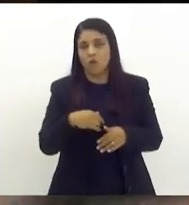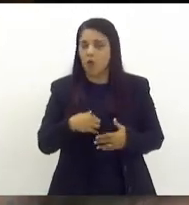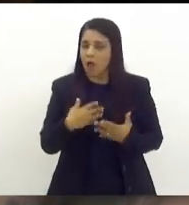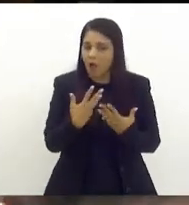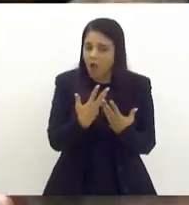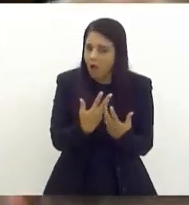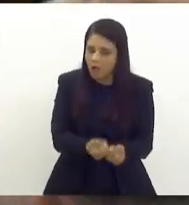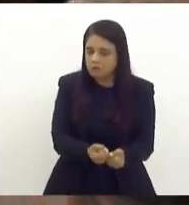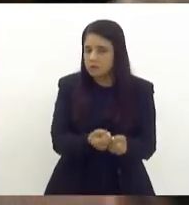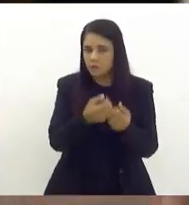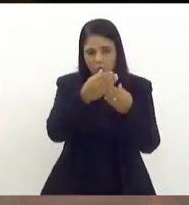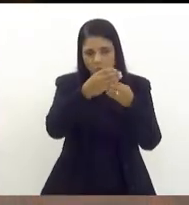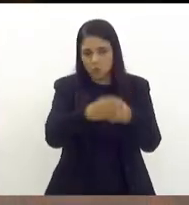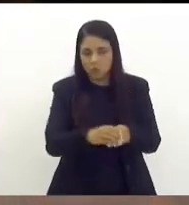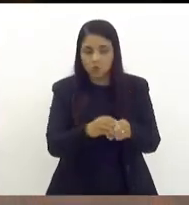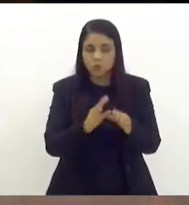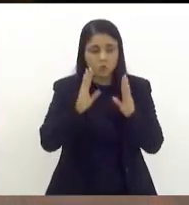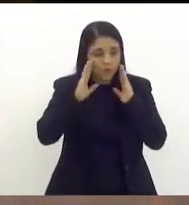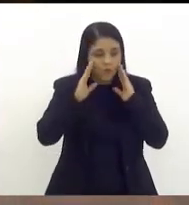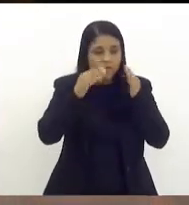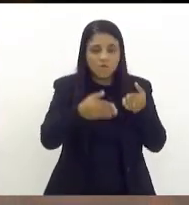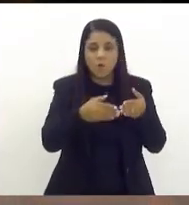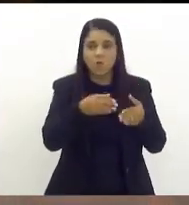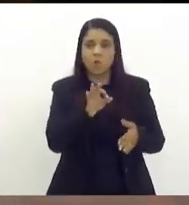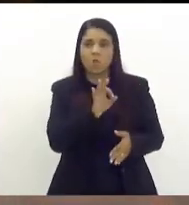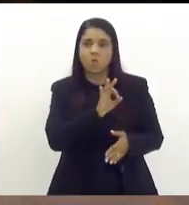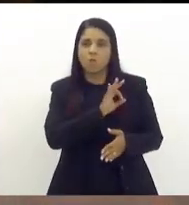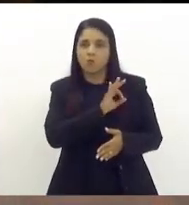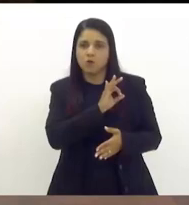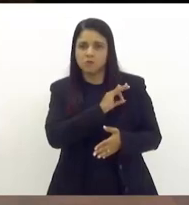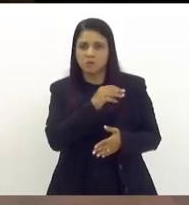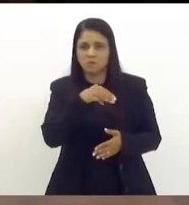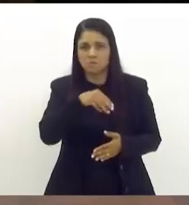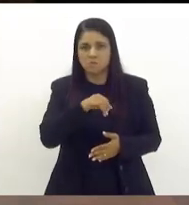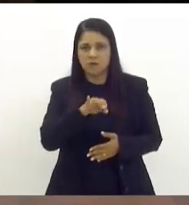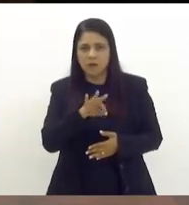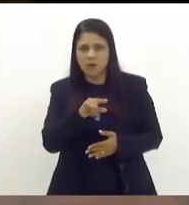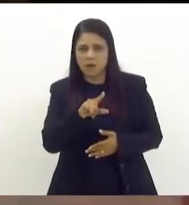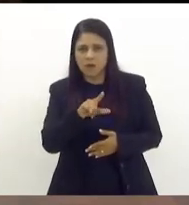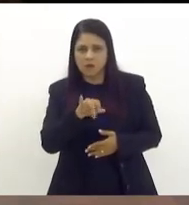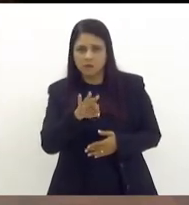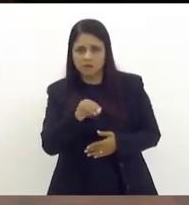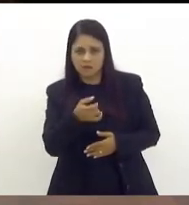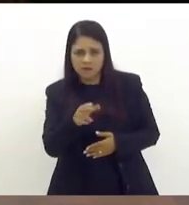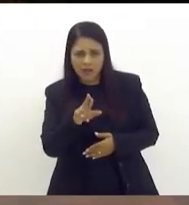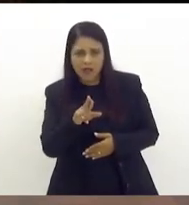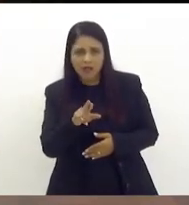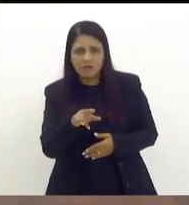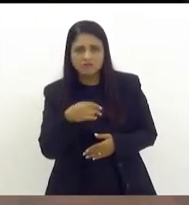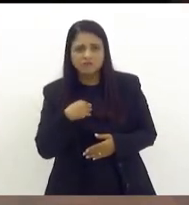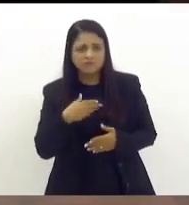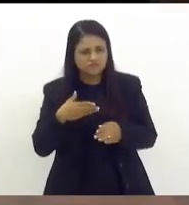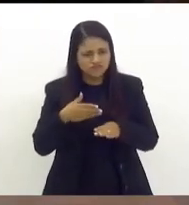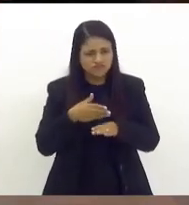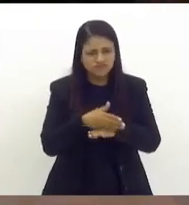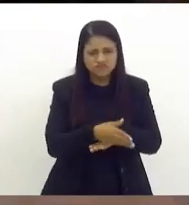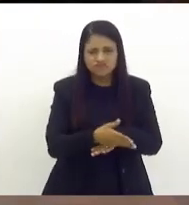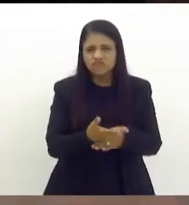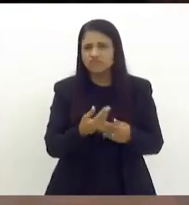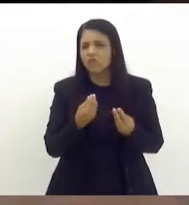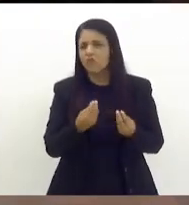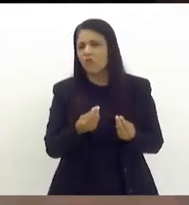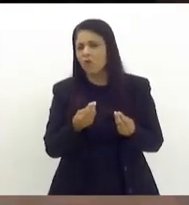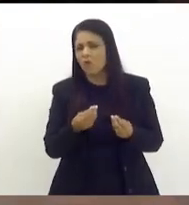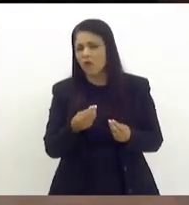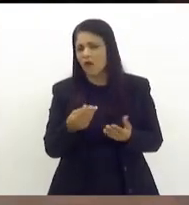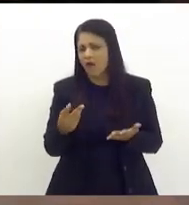voltado para polícia para ser policial as pessoas já Tentaram entrar de forma fraudulenta que policiais